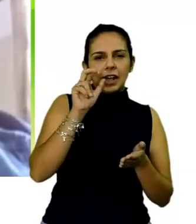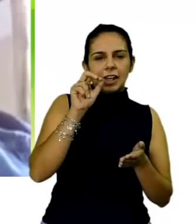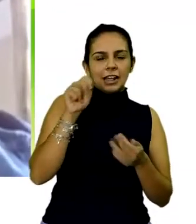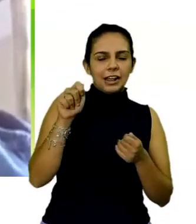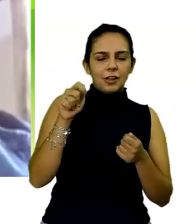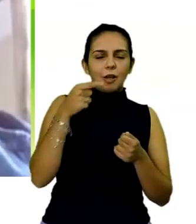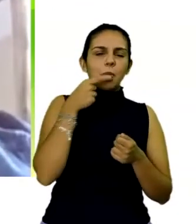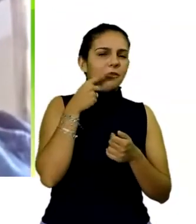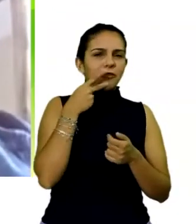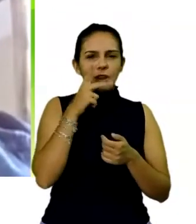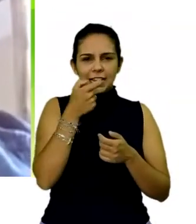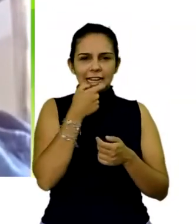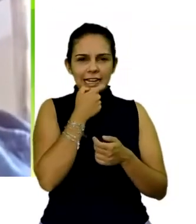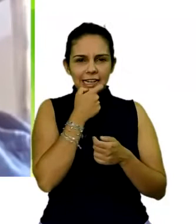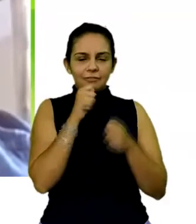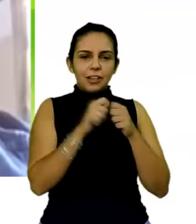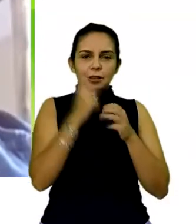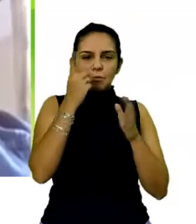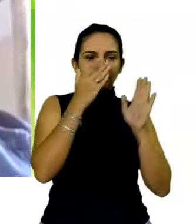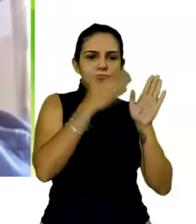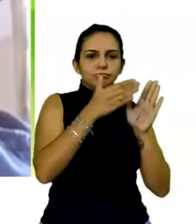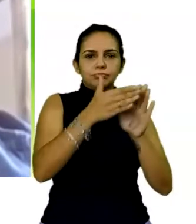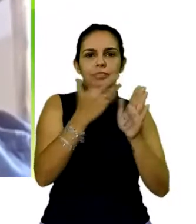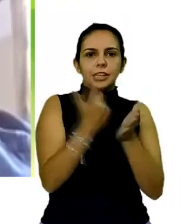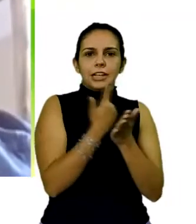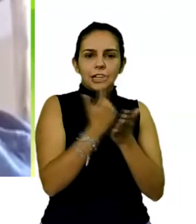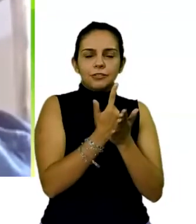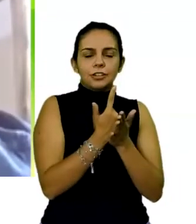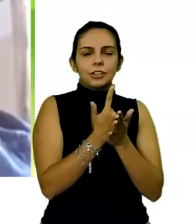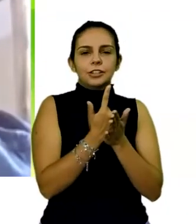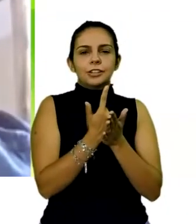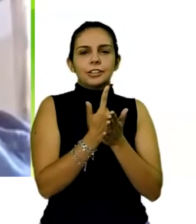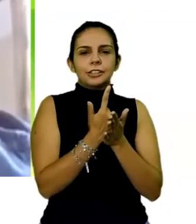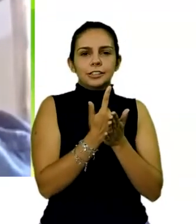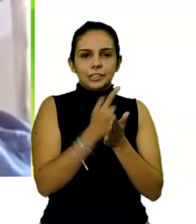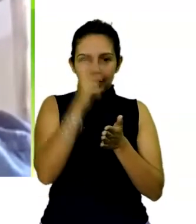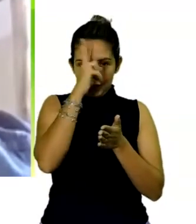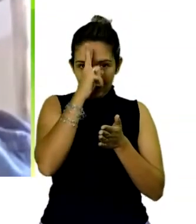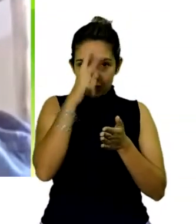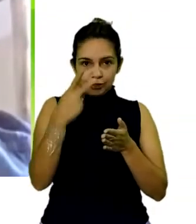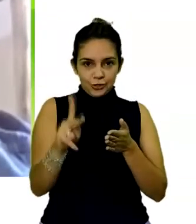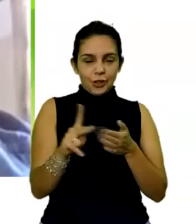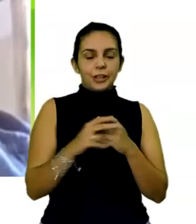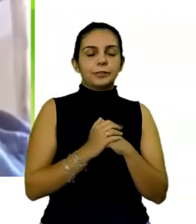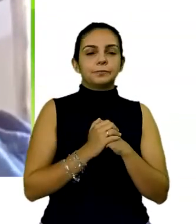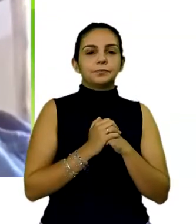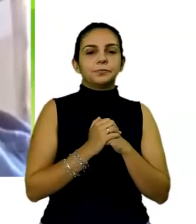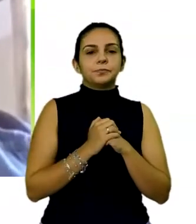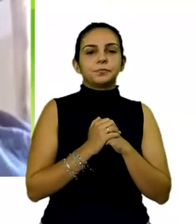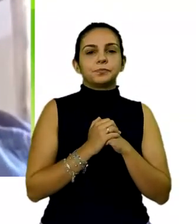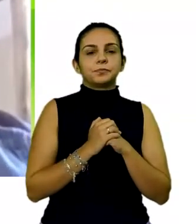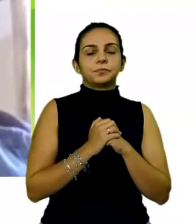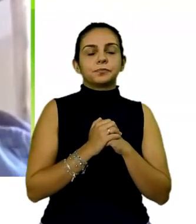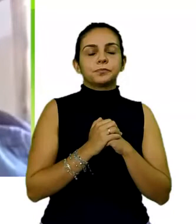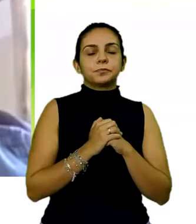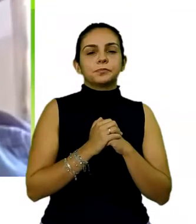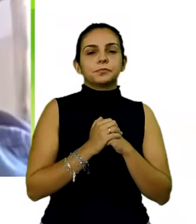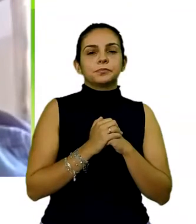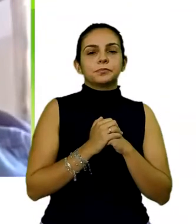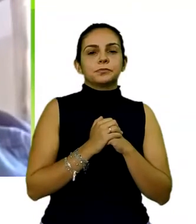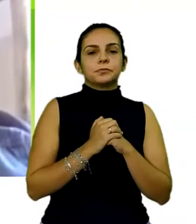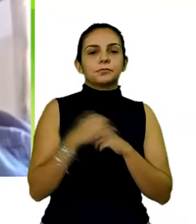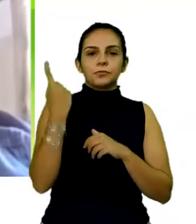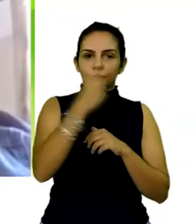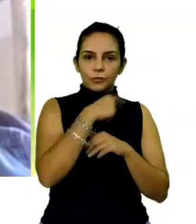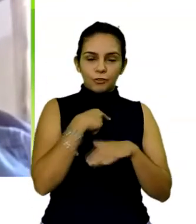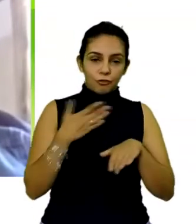vamos fazer uma coleção de livros com as histórias do Andersen, né? E